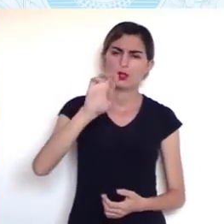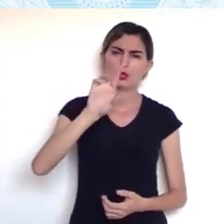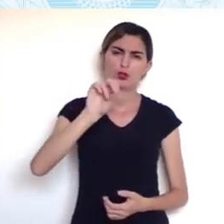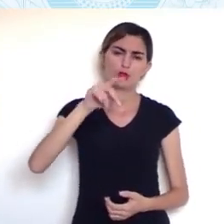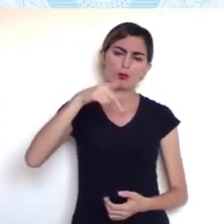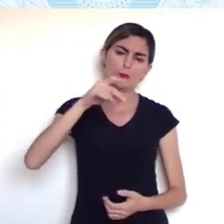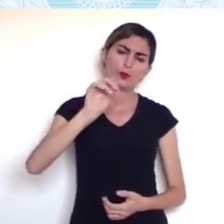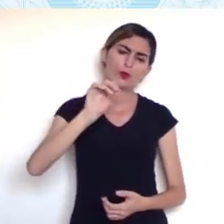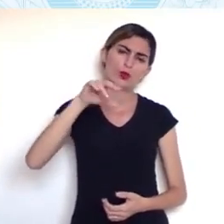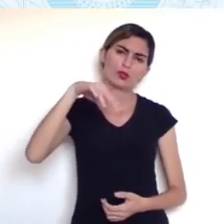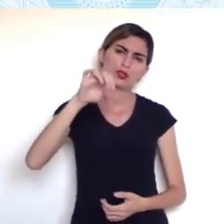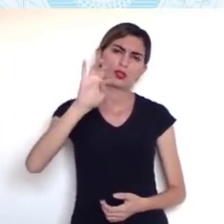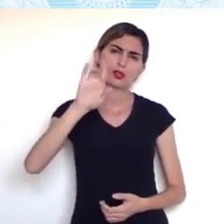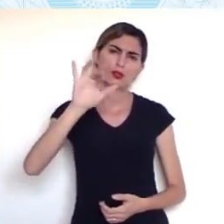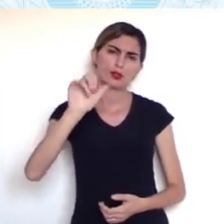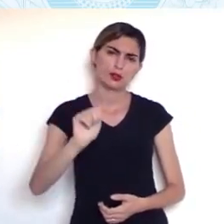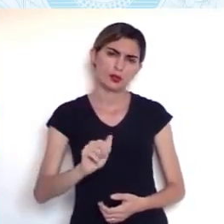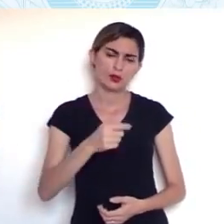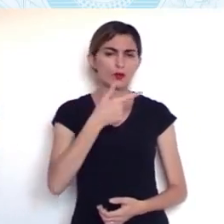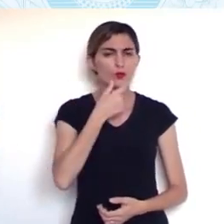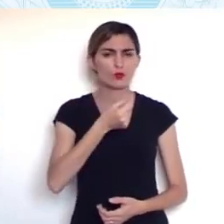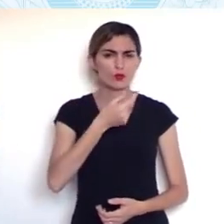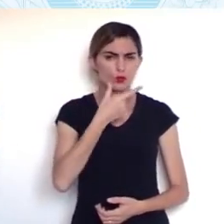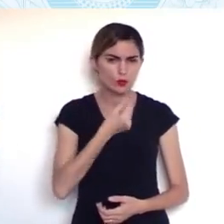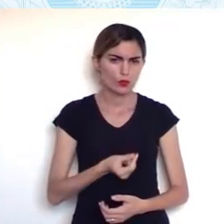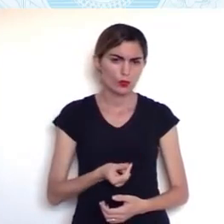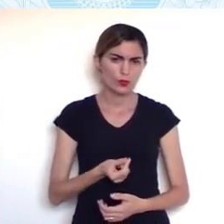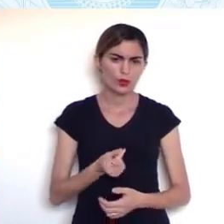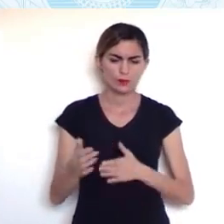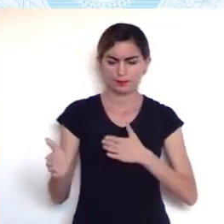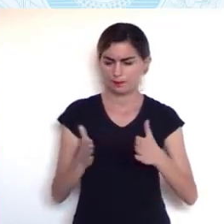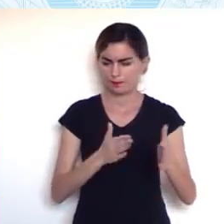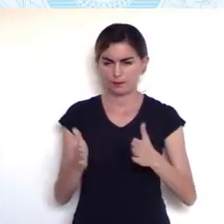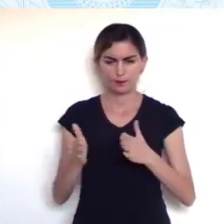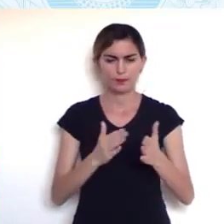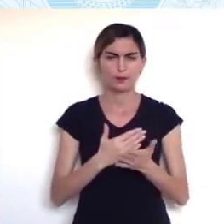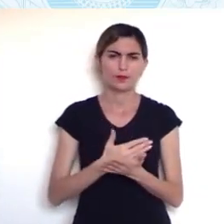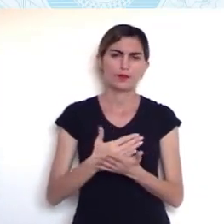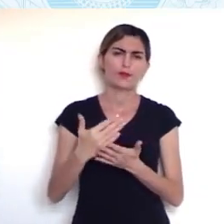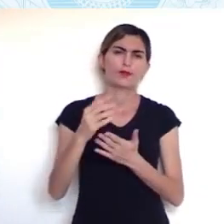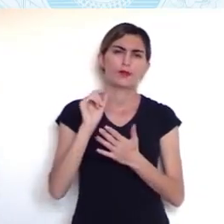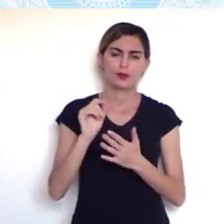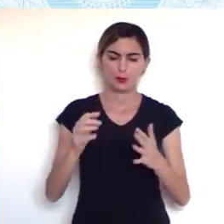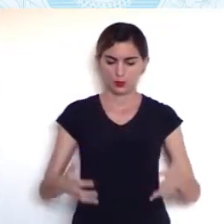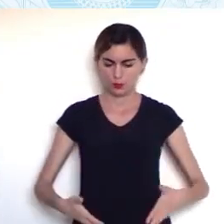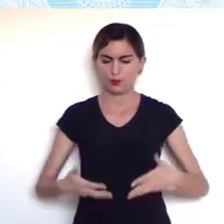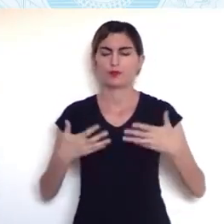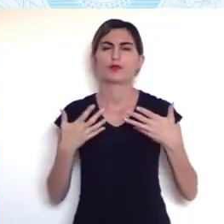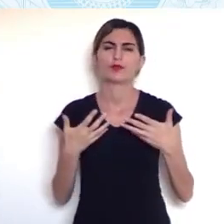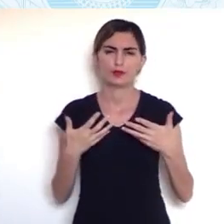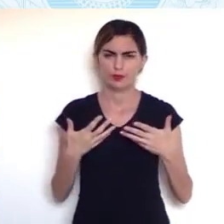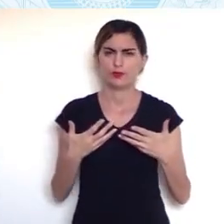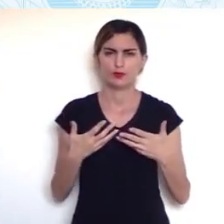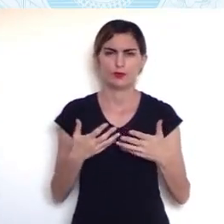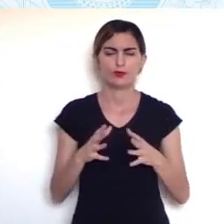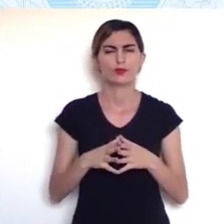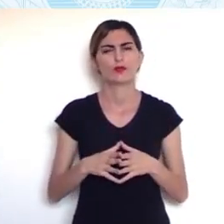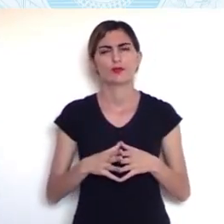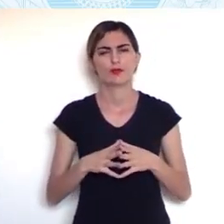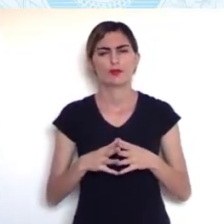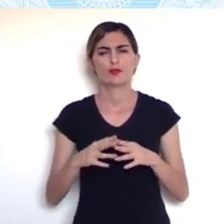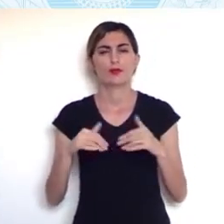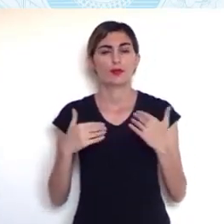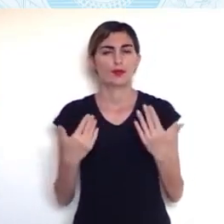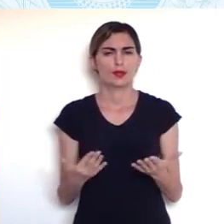onde o homem começa a ter, na realidade, um destaque maior do racionalismo. Então,